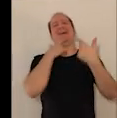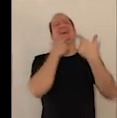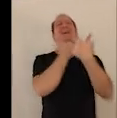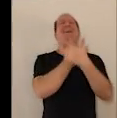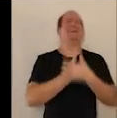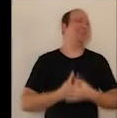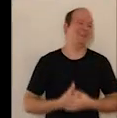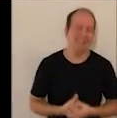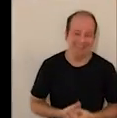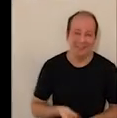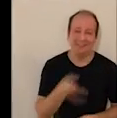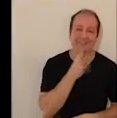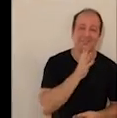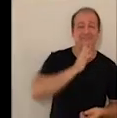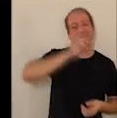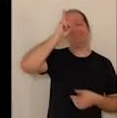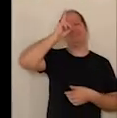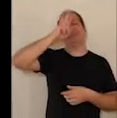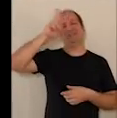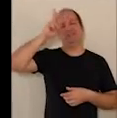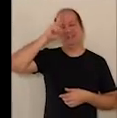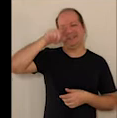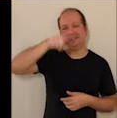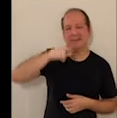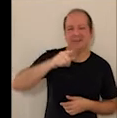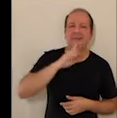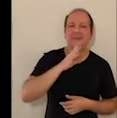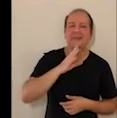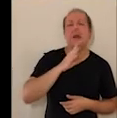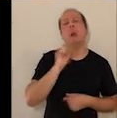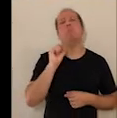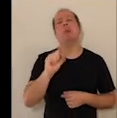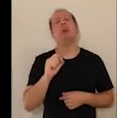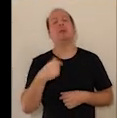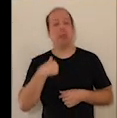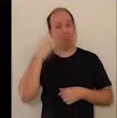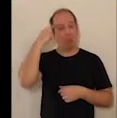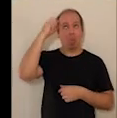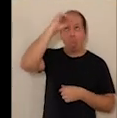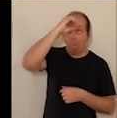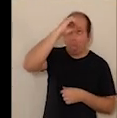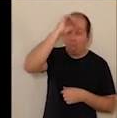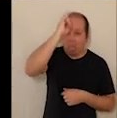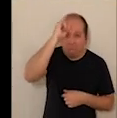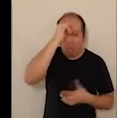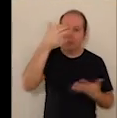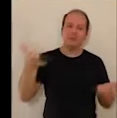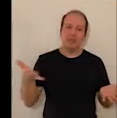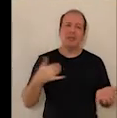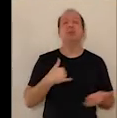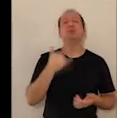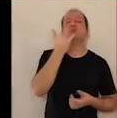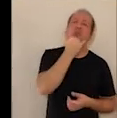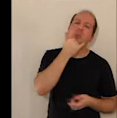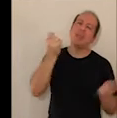Ah, conheço essas histórias de tesouros escondidos. Achou quem? Que eu sou um panaca? Daria ou não